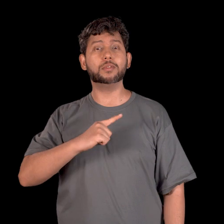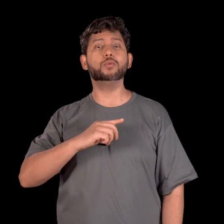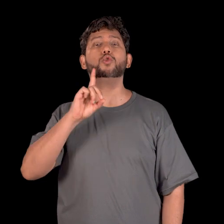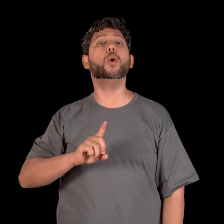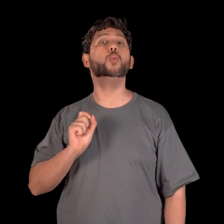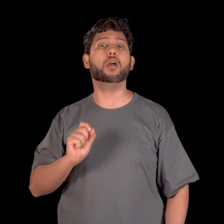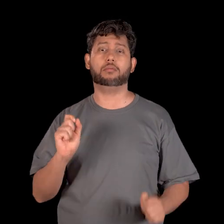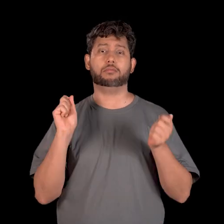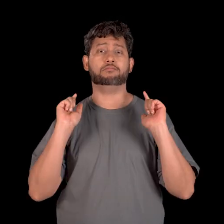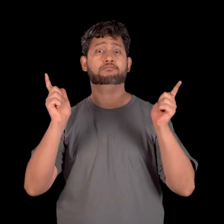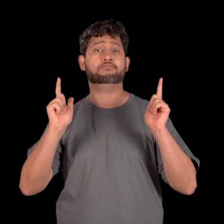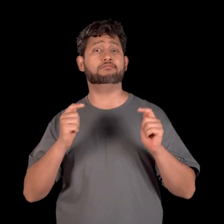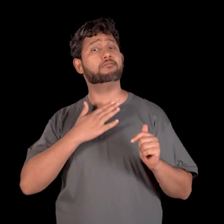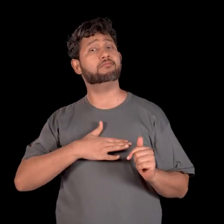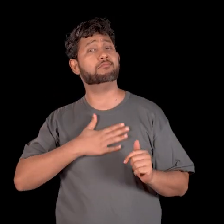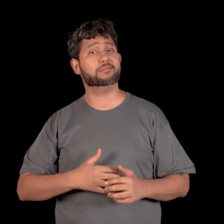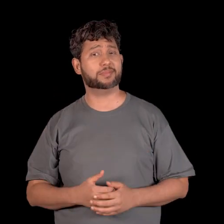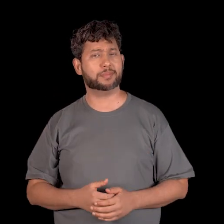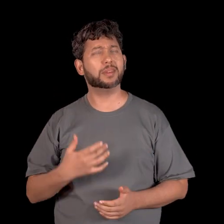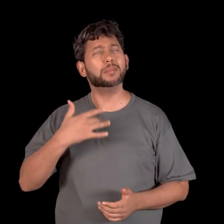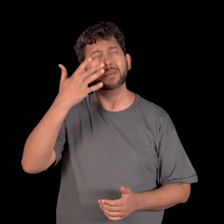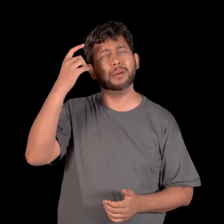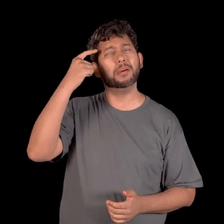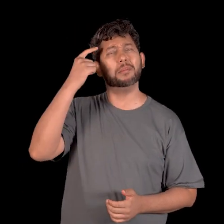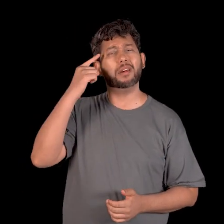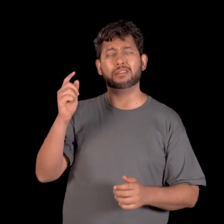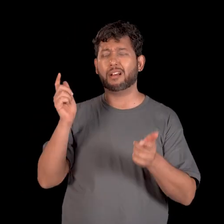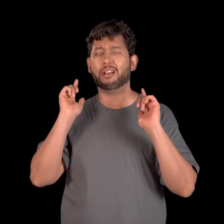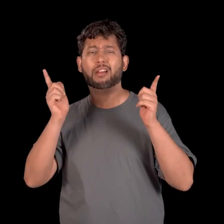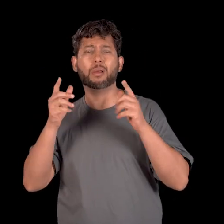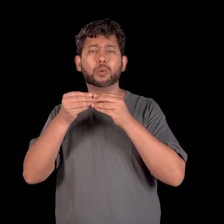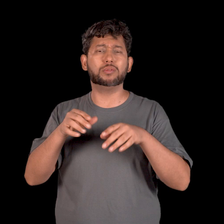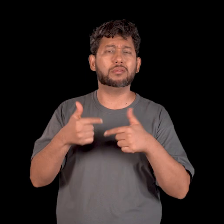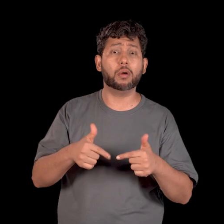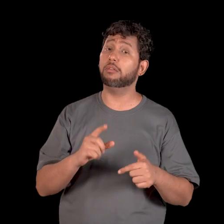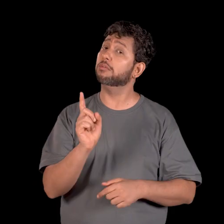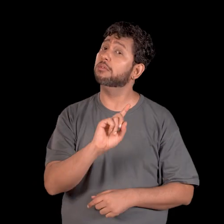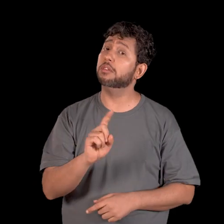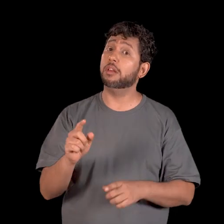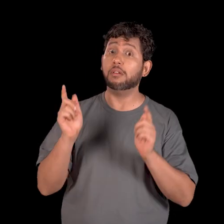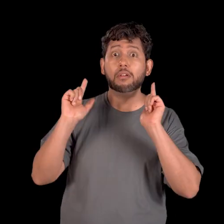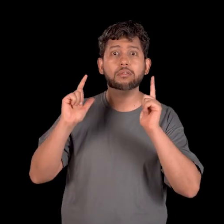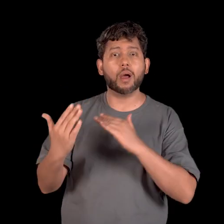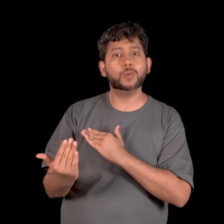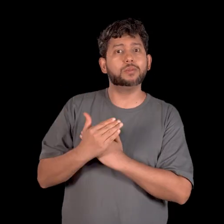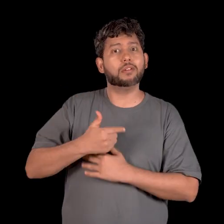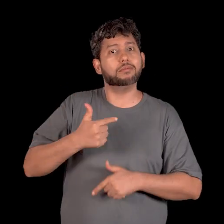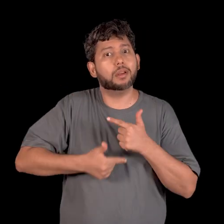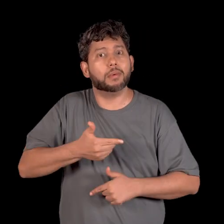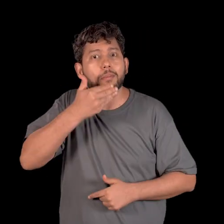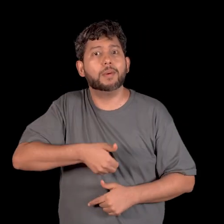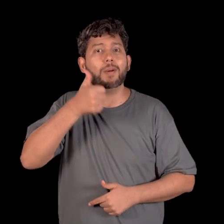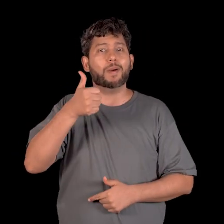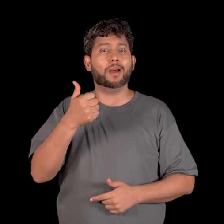grupos, aparece também o direito do cidadão ao lazer. Nos últimos anos vem se desenvolvendo a ideia de que o lazer não ameaça